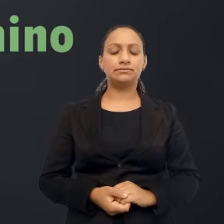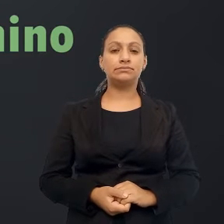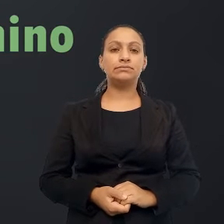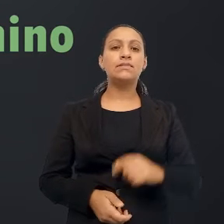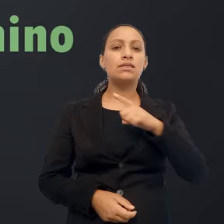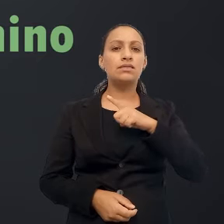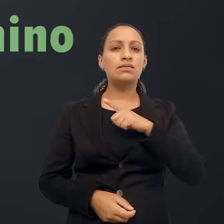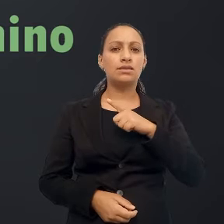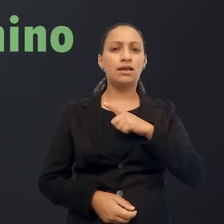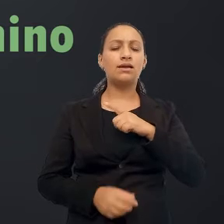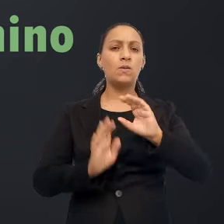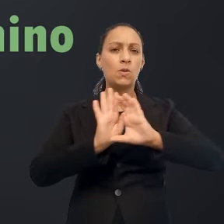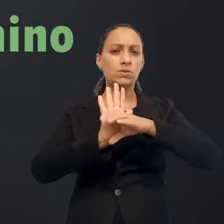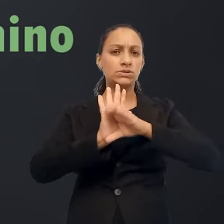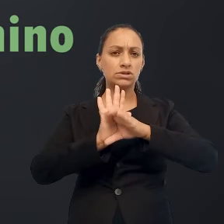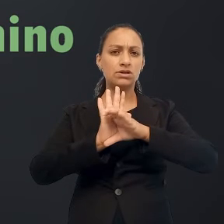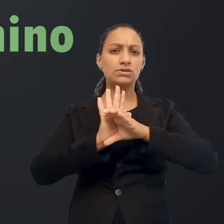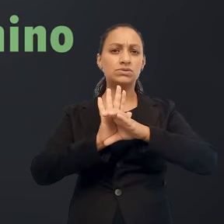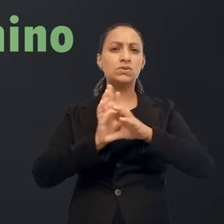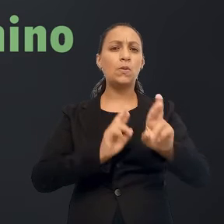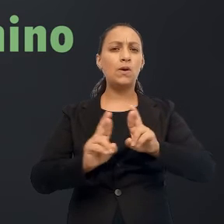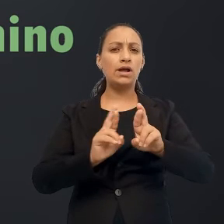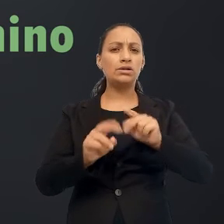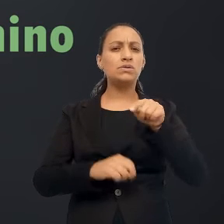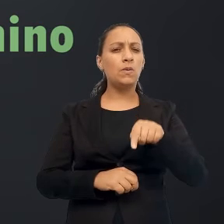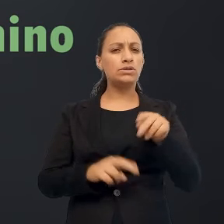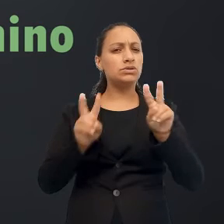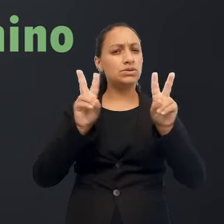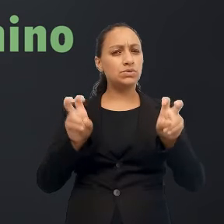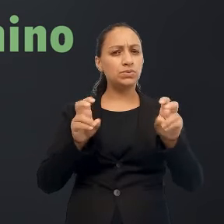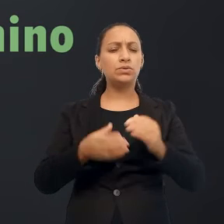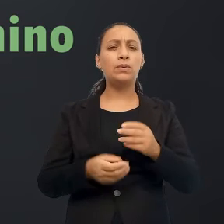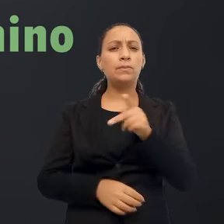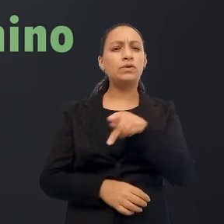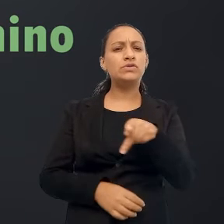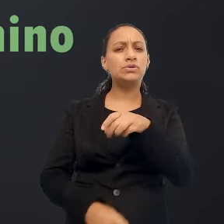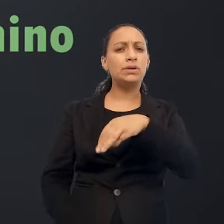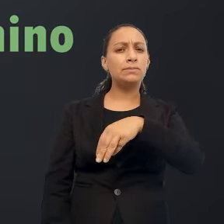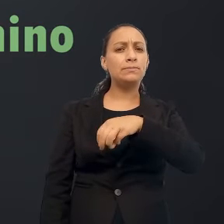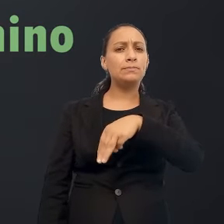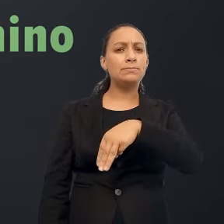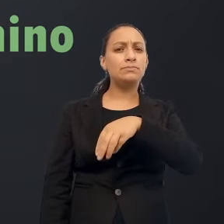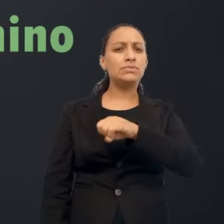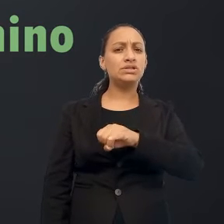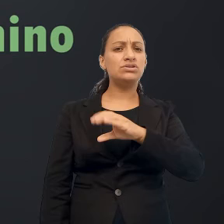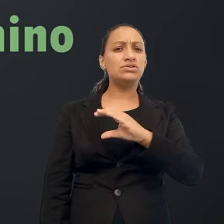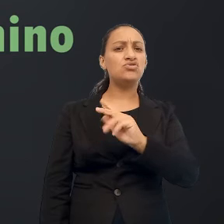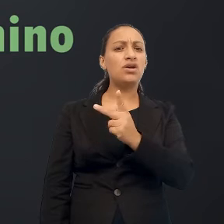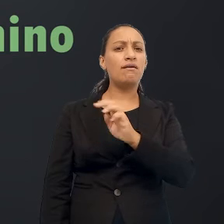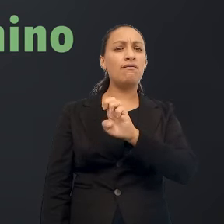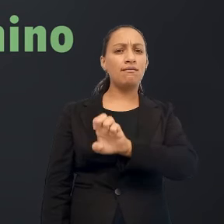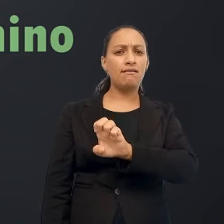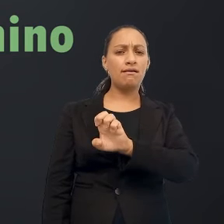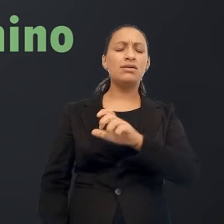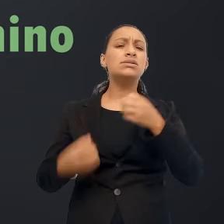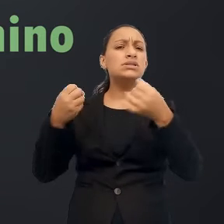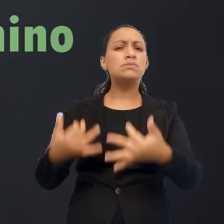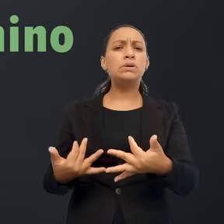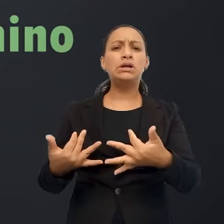Existem muitos conceitos com relação a esse assunto. Professora Michele, explica para quem está acompanhando a gente o que